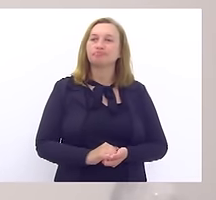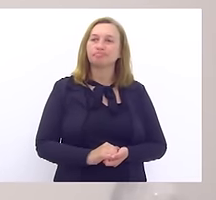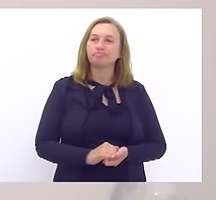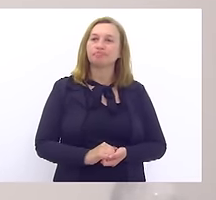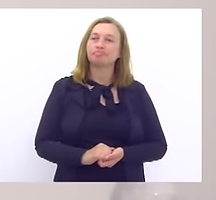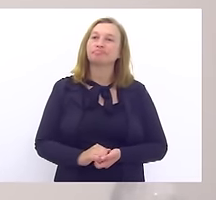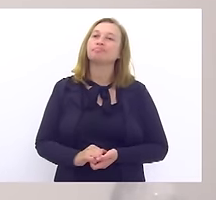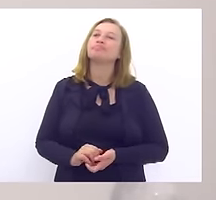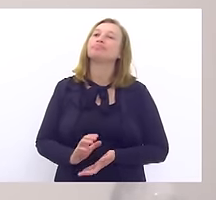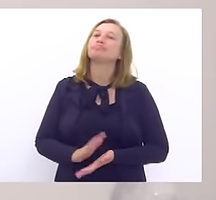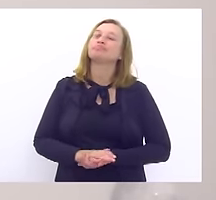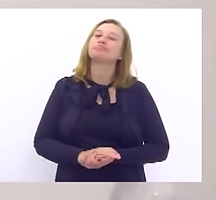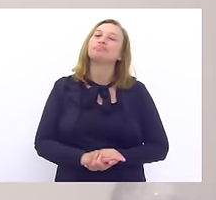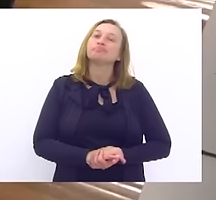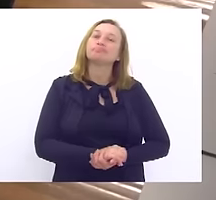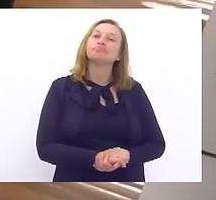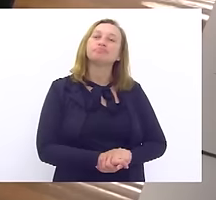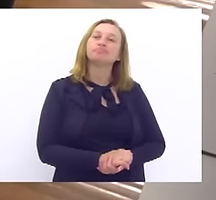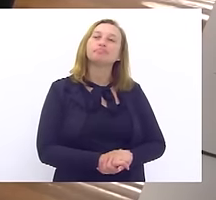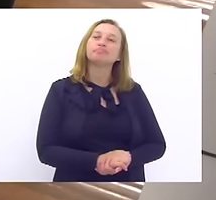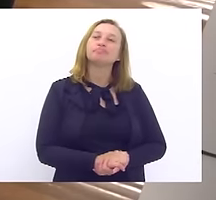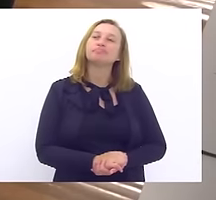por favor